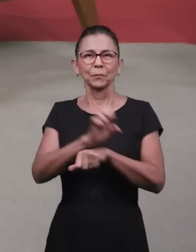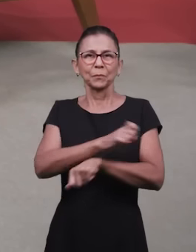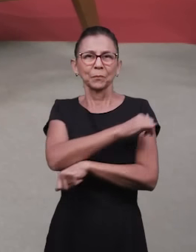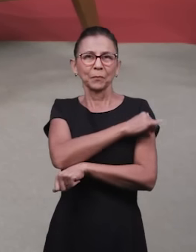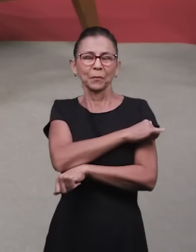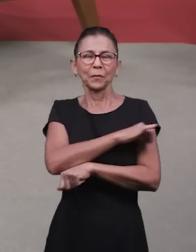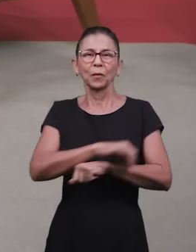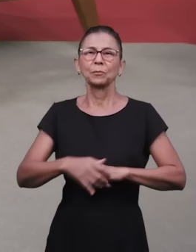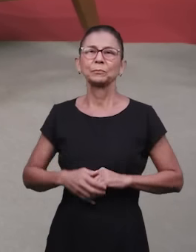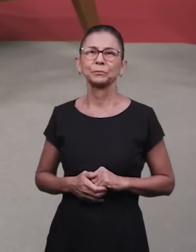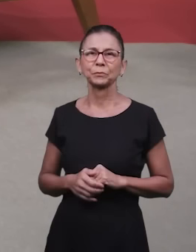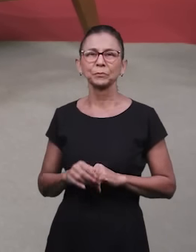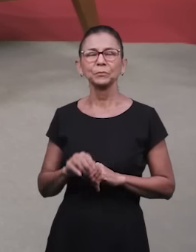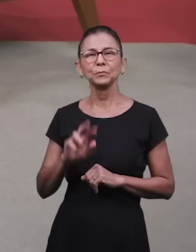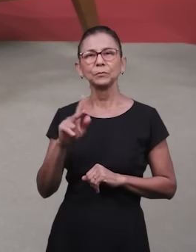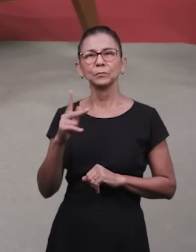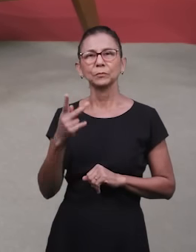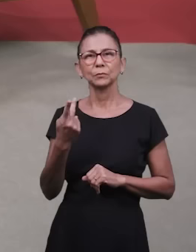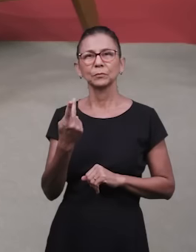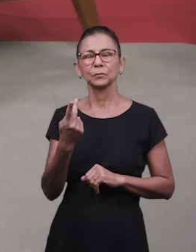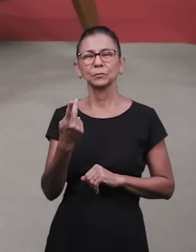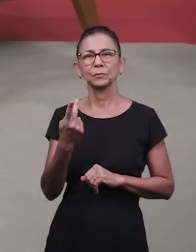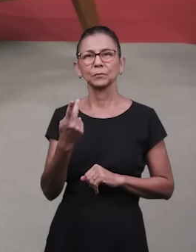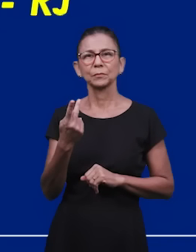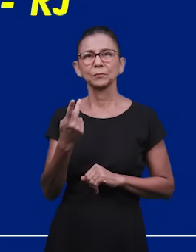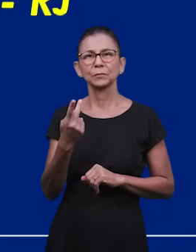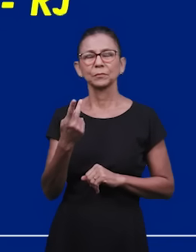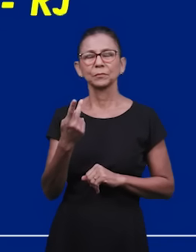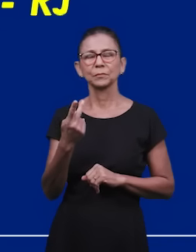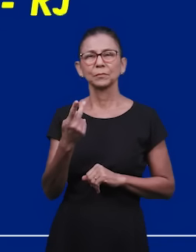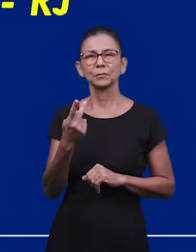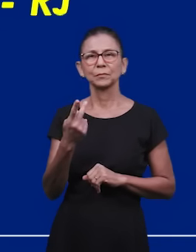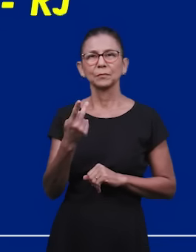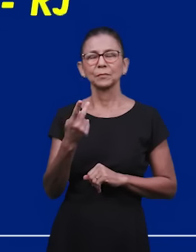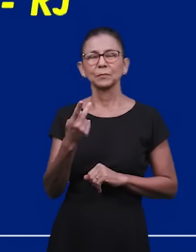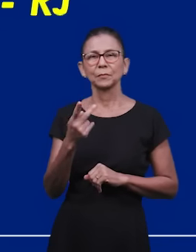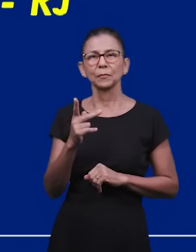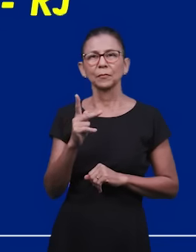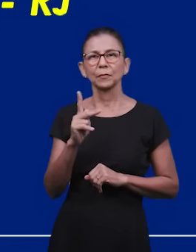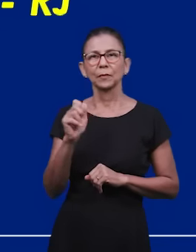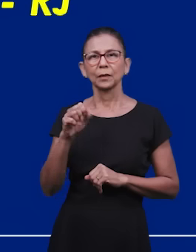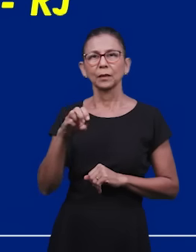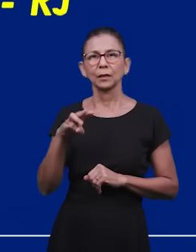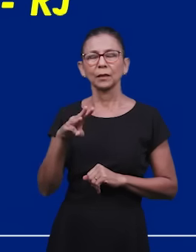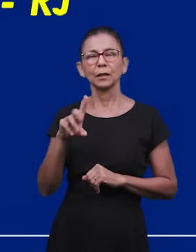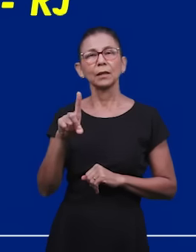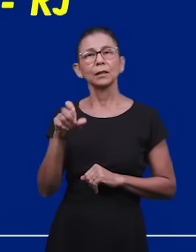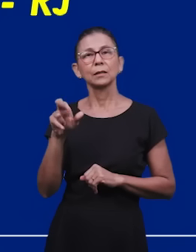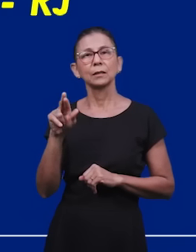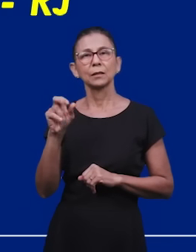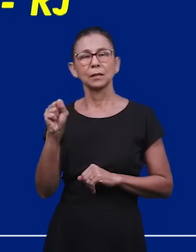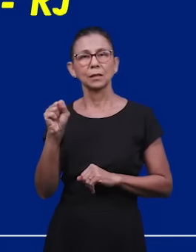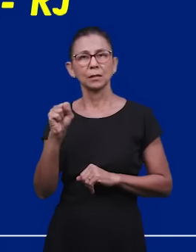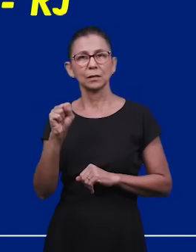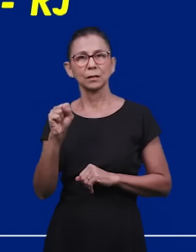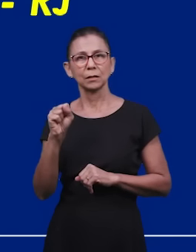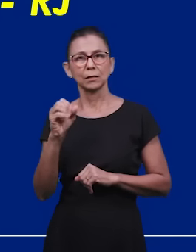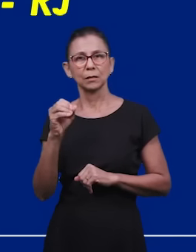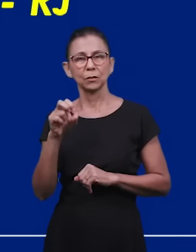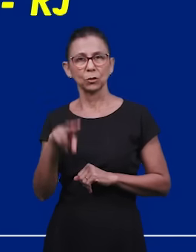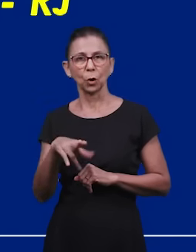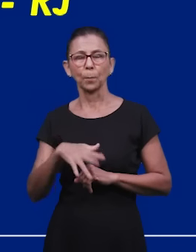estado do Rio de Janeiro, nosso irmão Anderson Braga, que escreveu o seguinte: a expressão "eu dormia" se refere à falta de compromisso